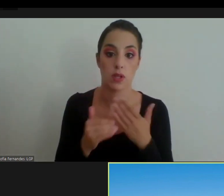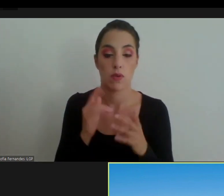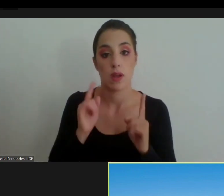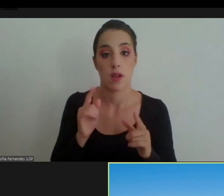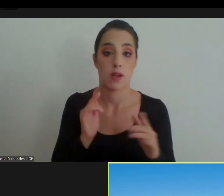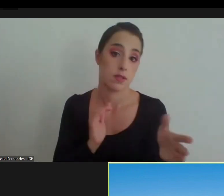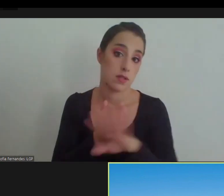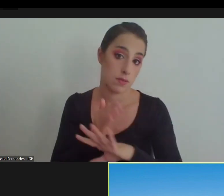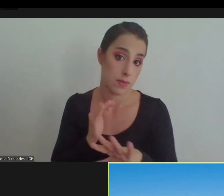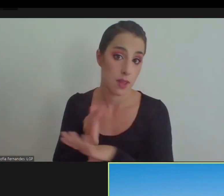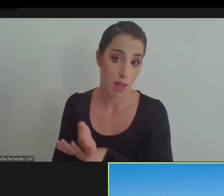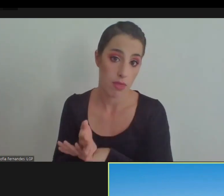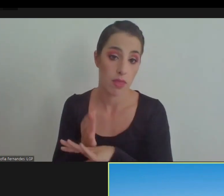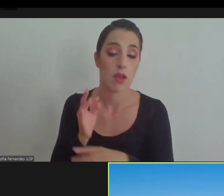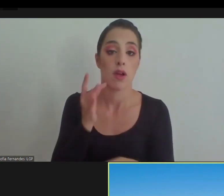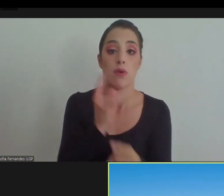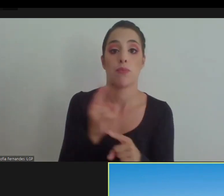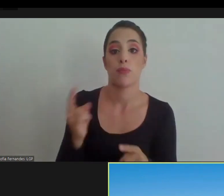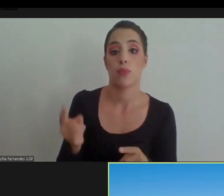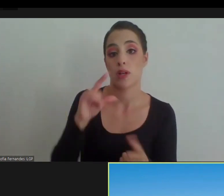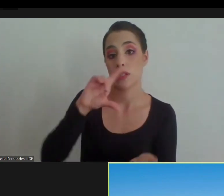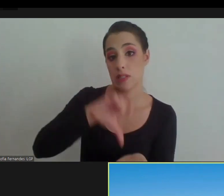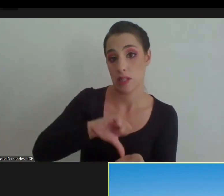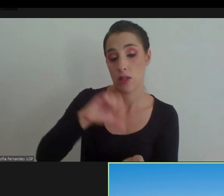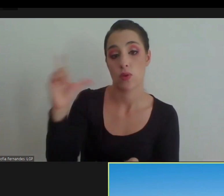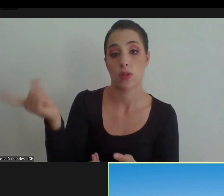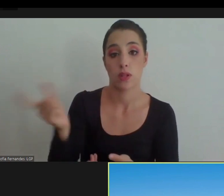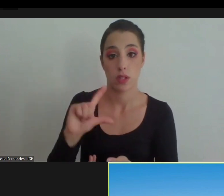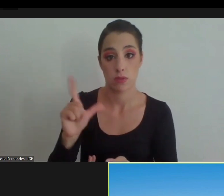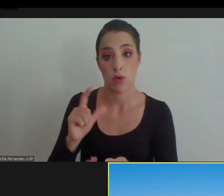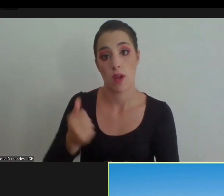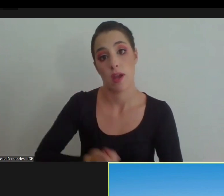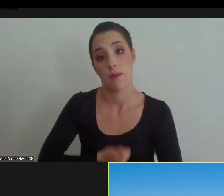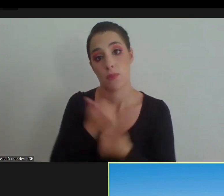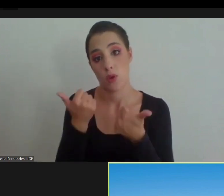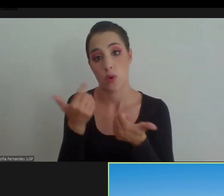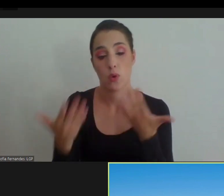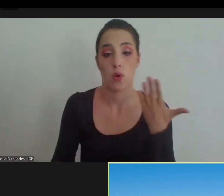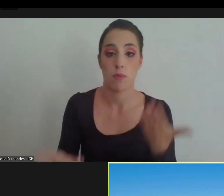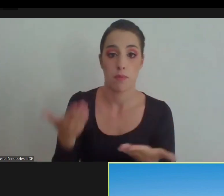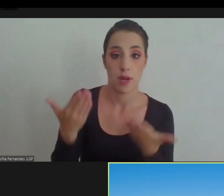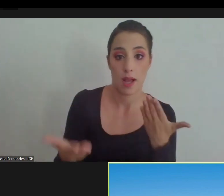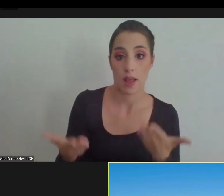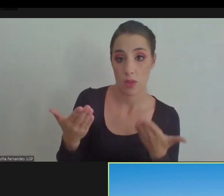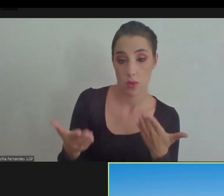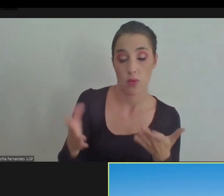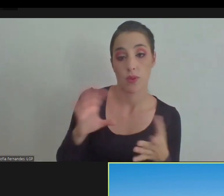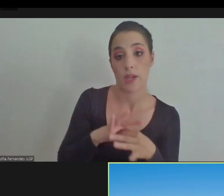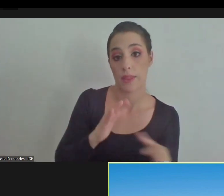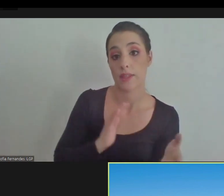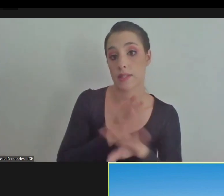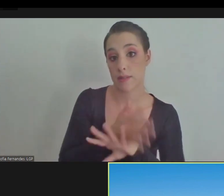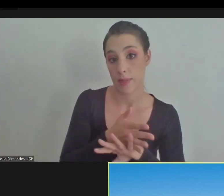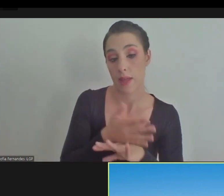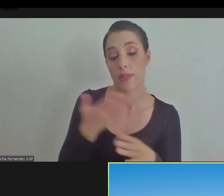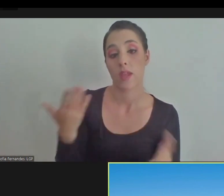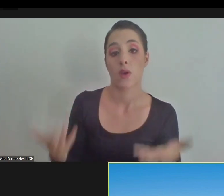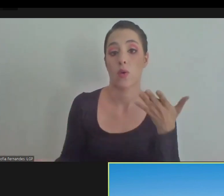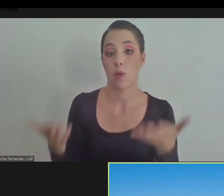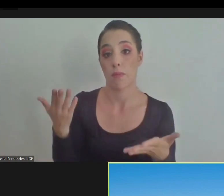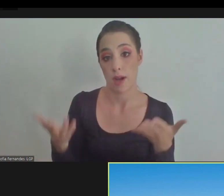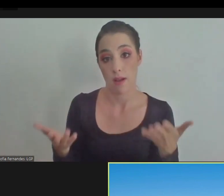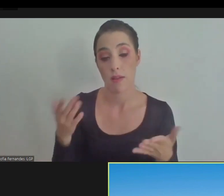acessibilidade. Ou seja, estar no centro de Lisboa é muito melhor do que estar, do ponto de vista da acessibilidade, não do resto do que